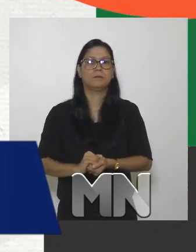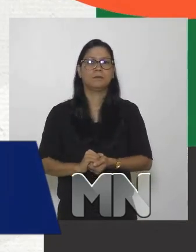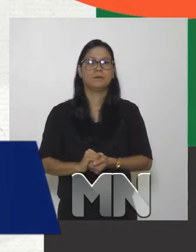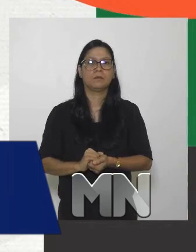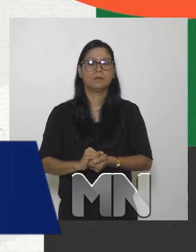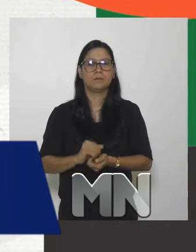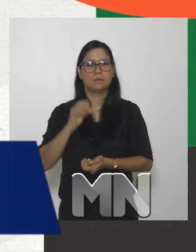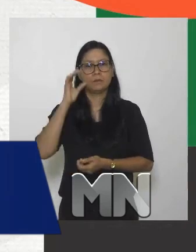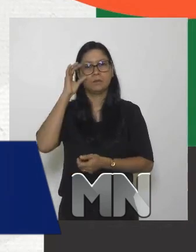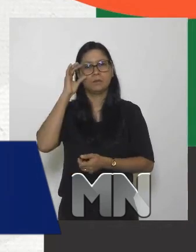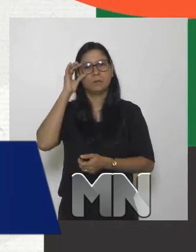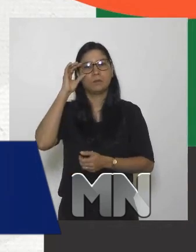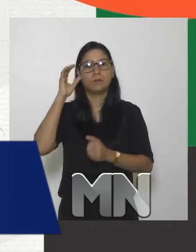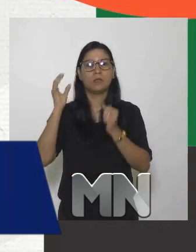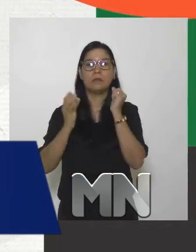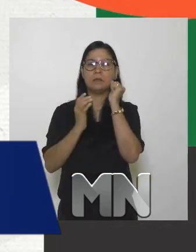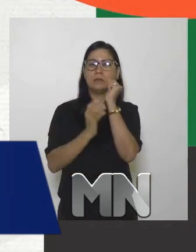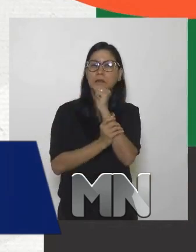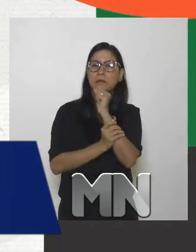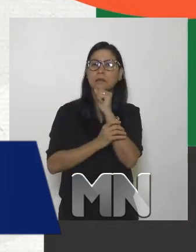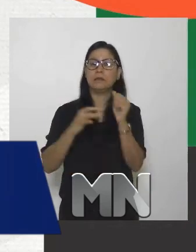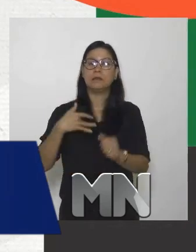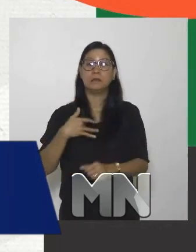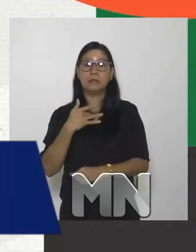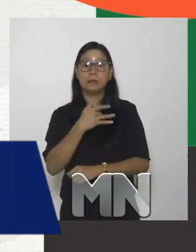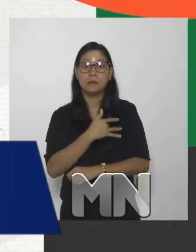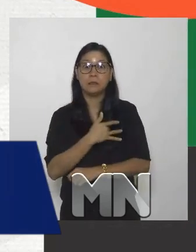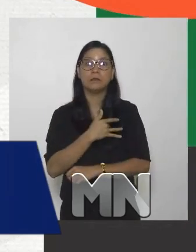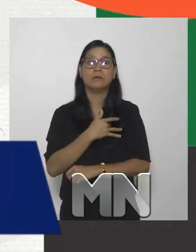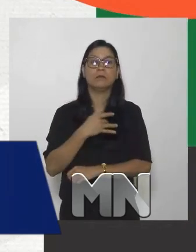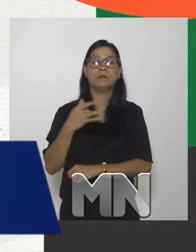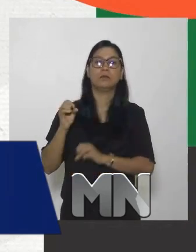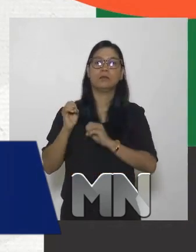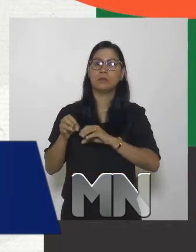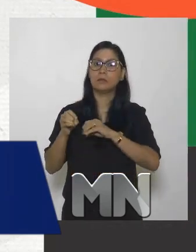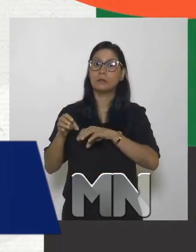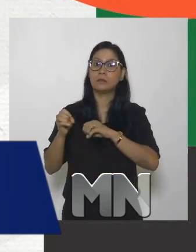riqueza e transporta os nossos piauienses também.